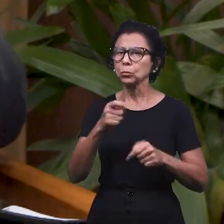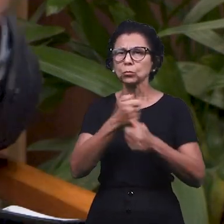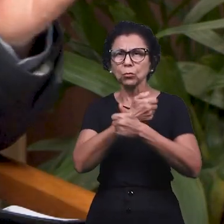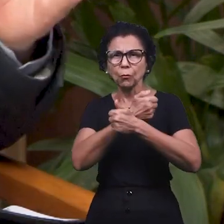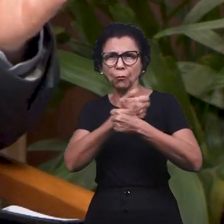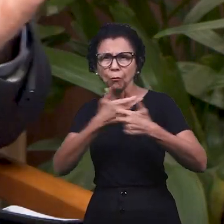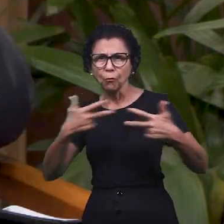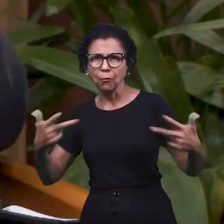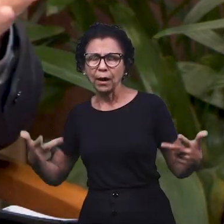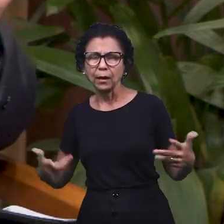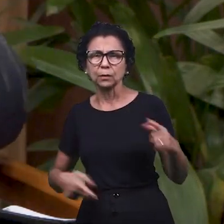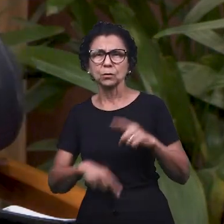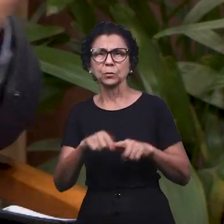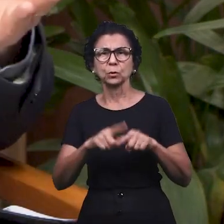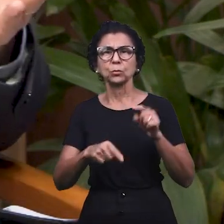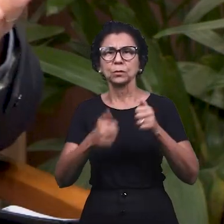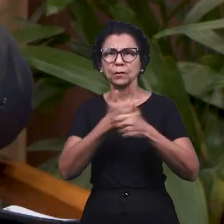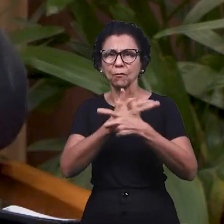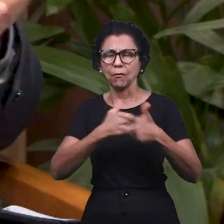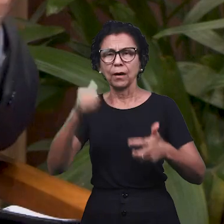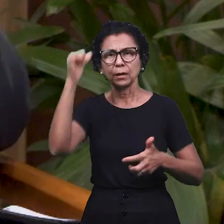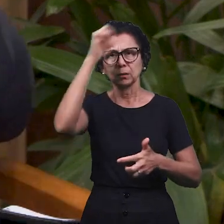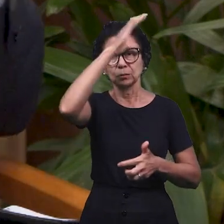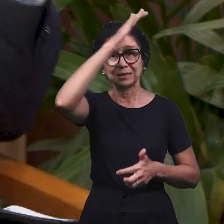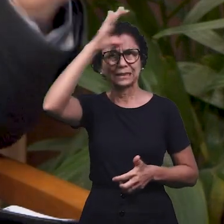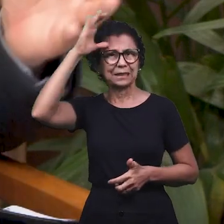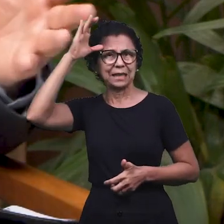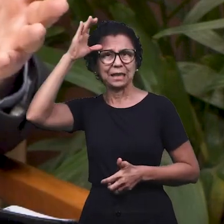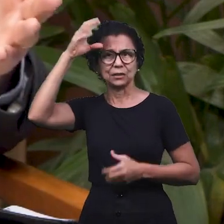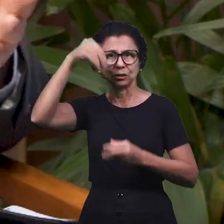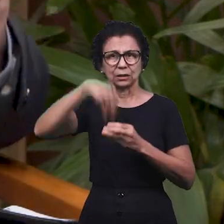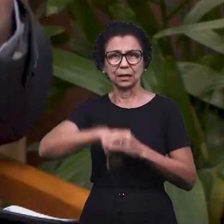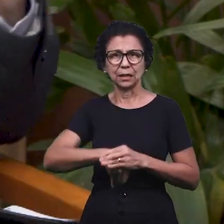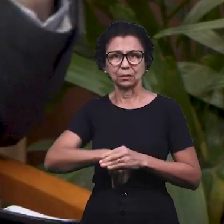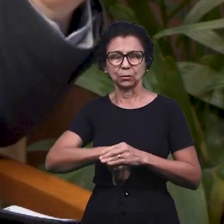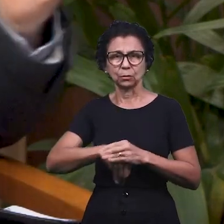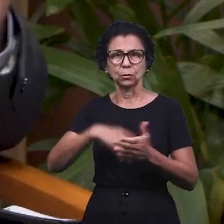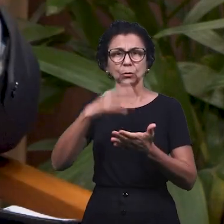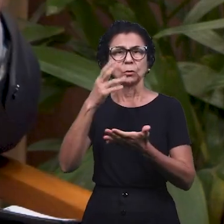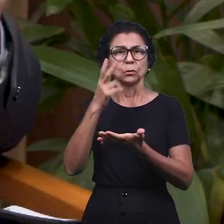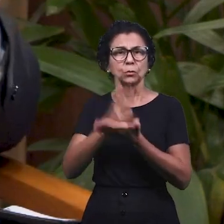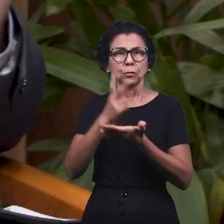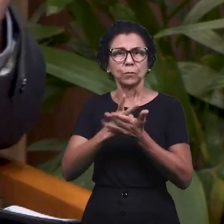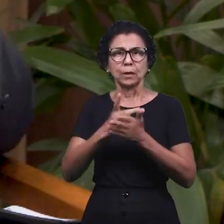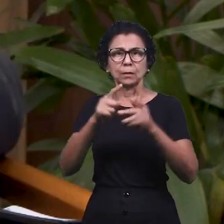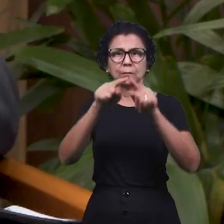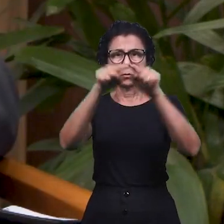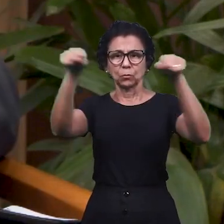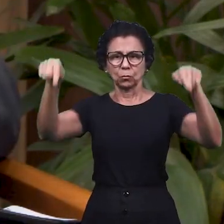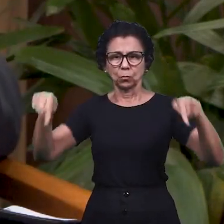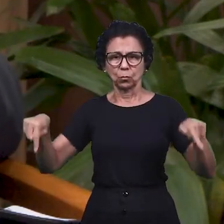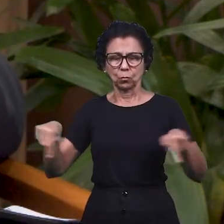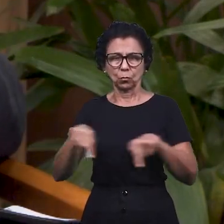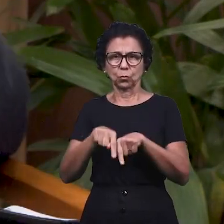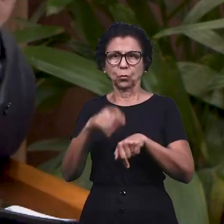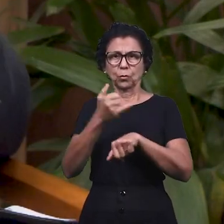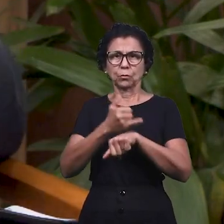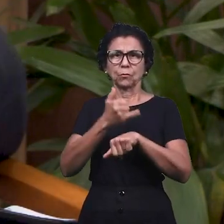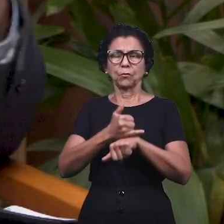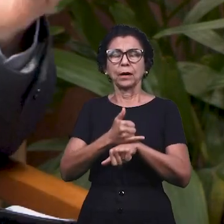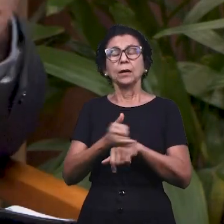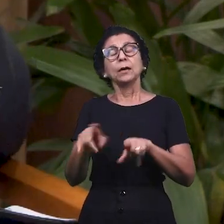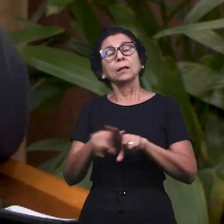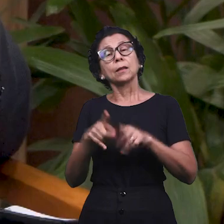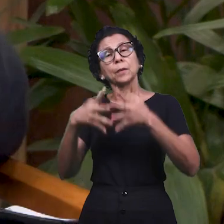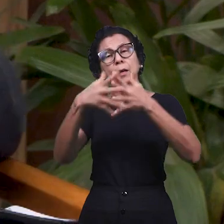de vários clientes, por exemplo, de vários compradores dentro de um mesmo container? Como é que se dá isso na questão de transporte? Porque caminhão aqui